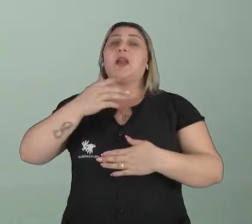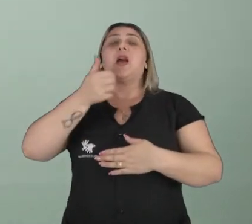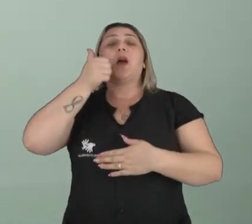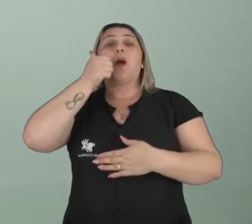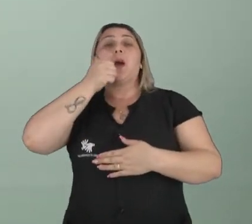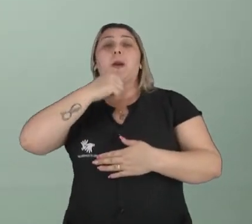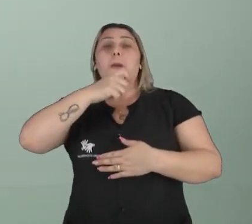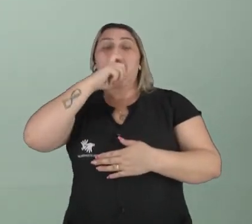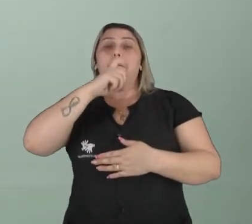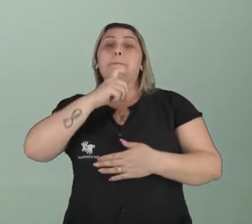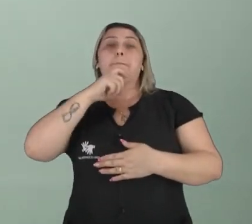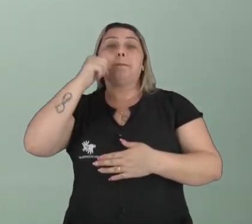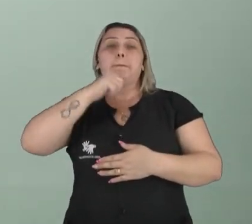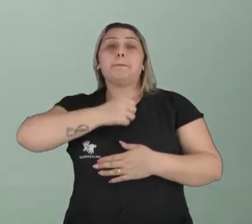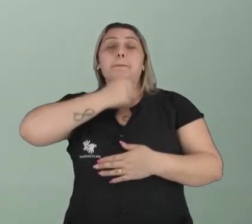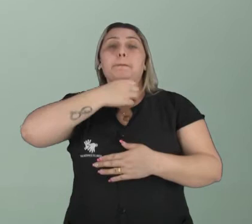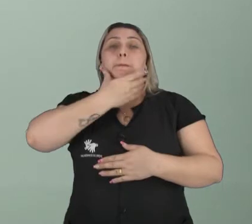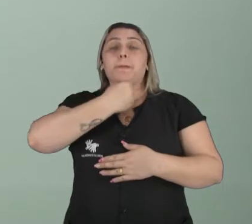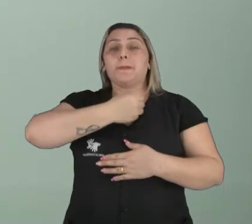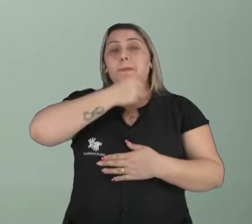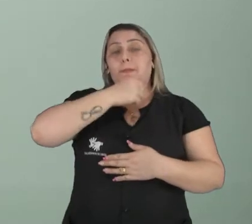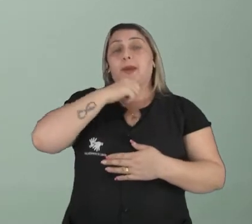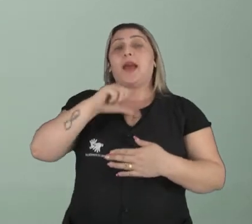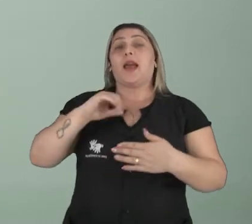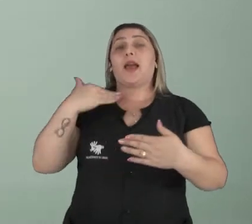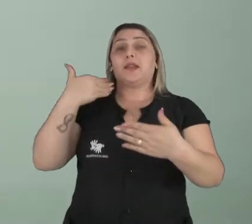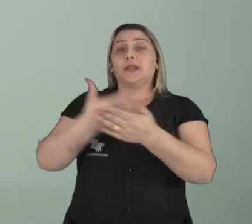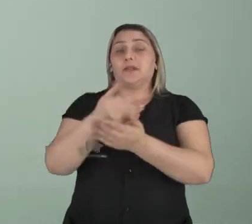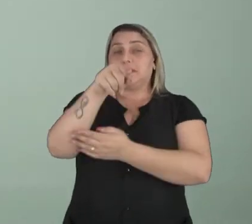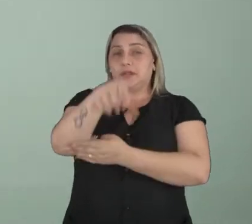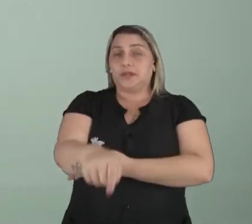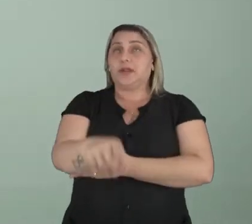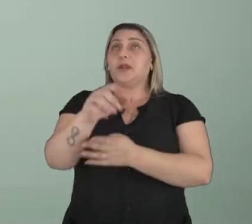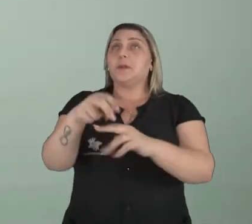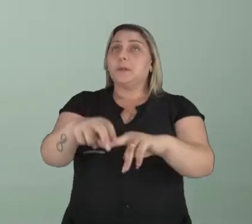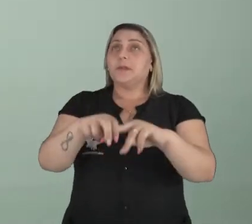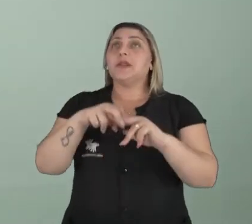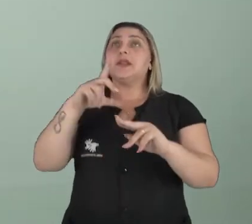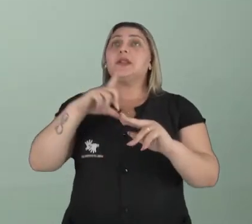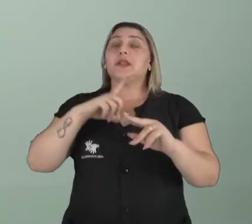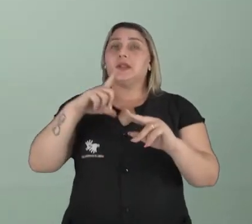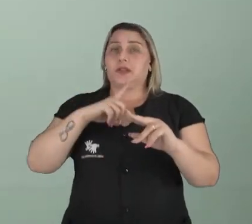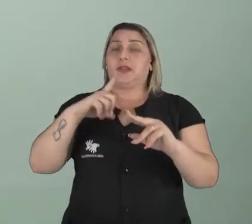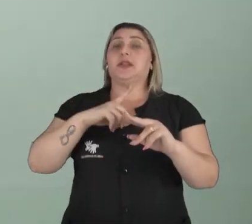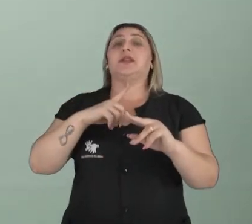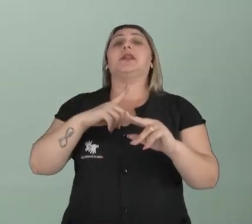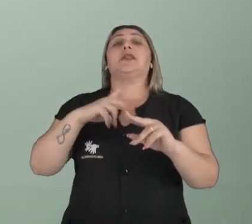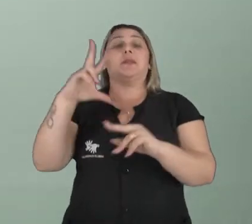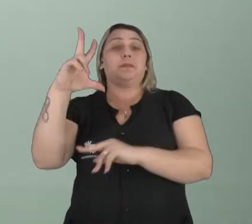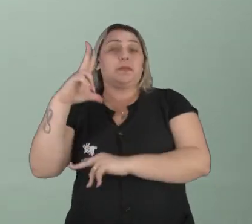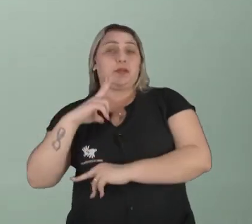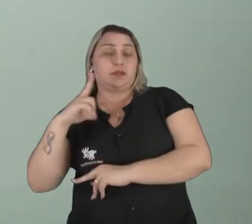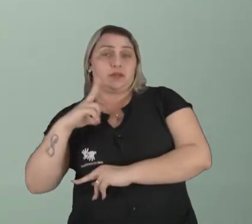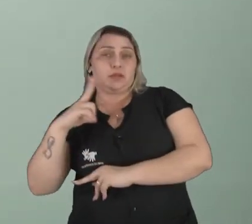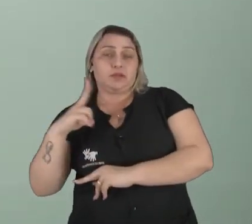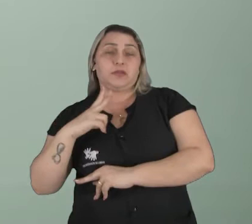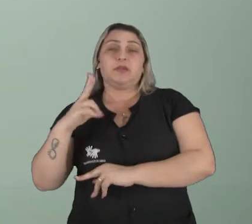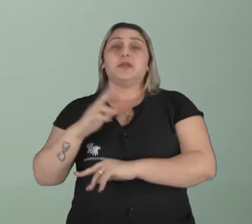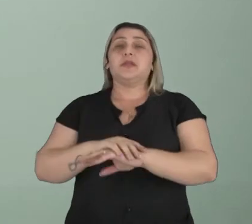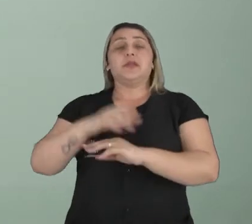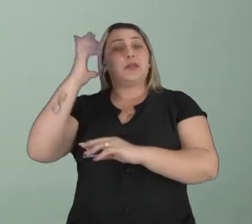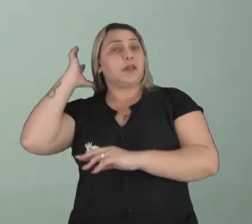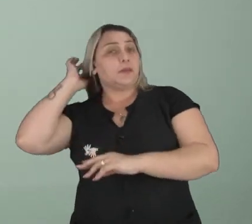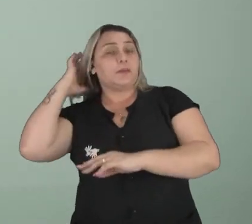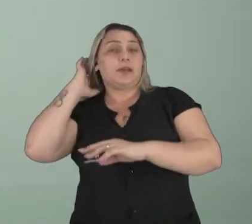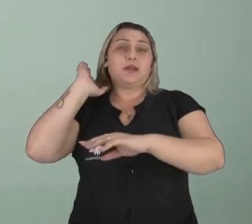pais dos seus avós tem trazendo esse genes até chegar até você pô em toda essa especificidade esse estão de